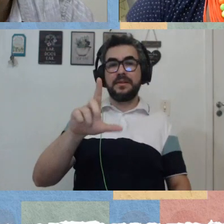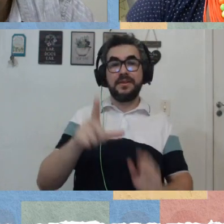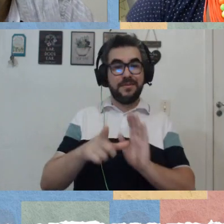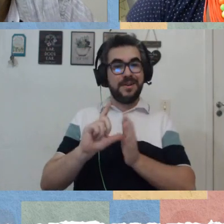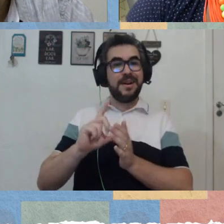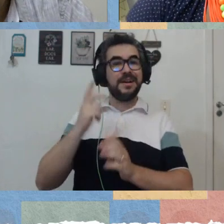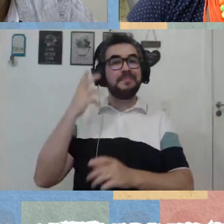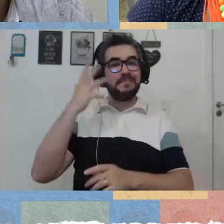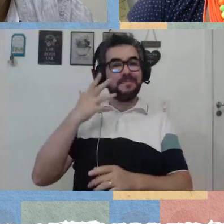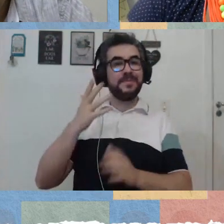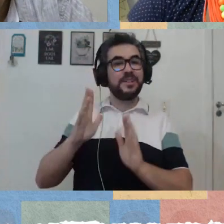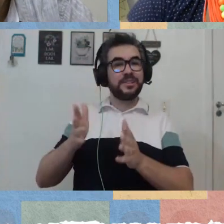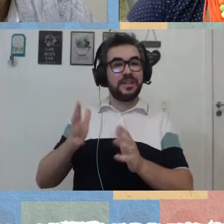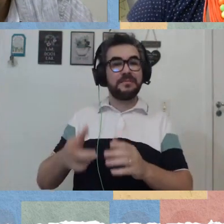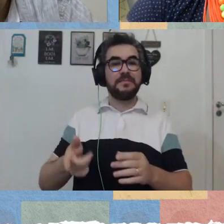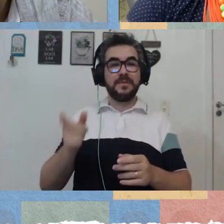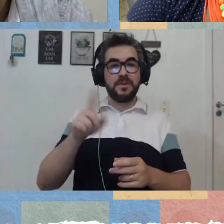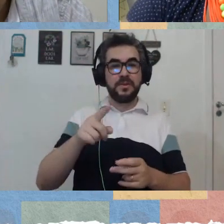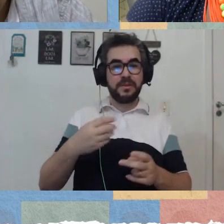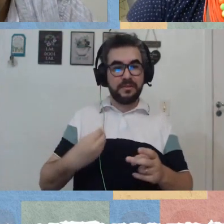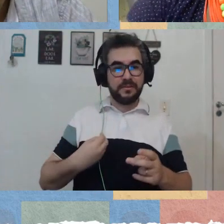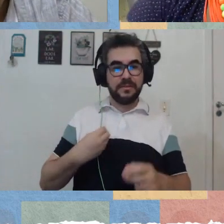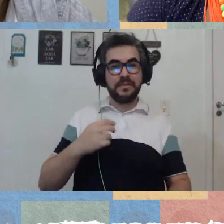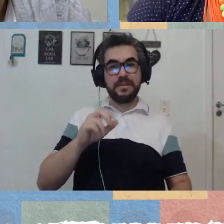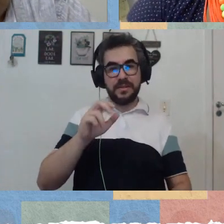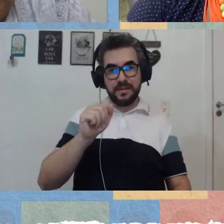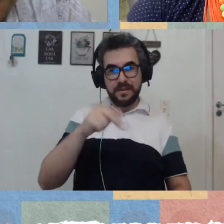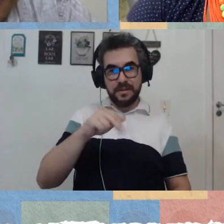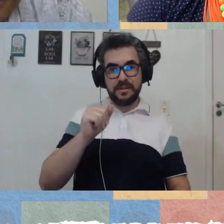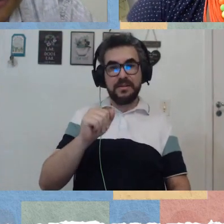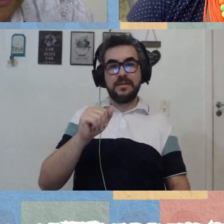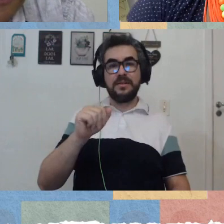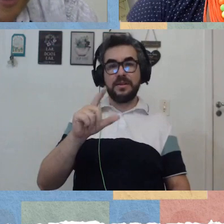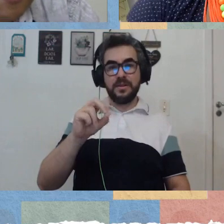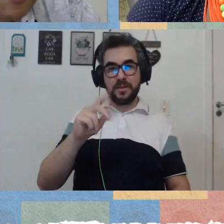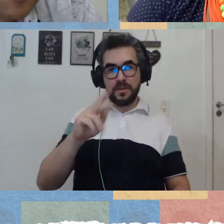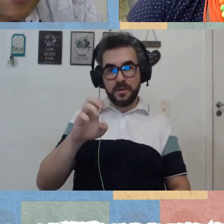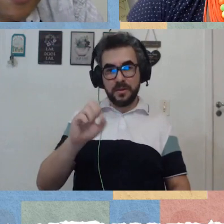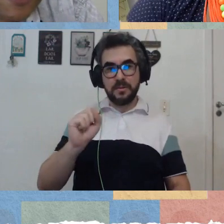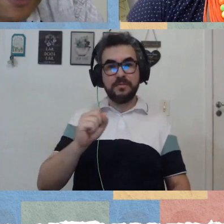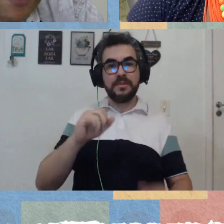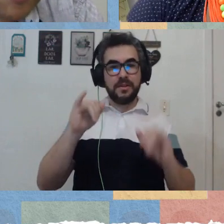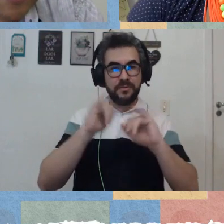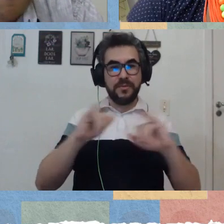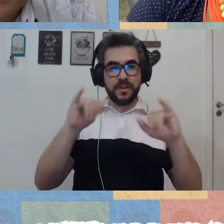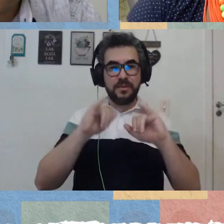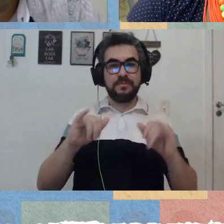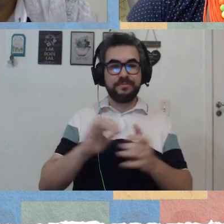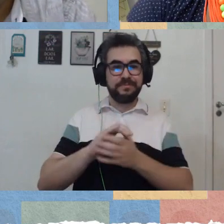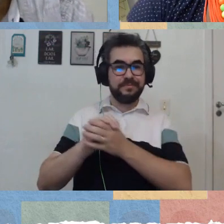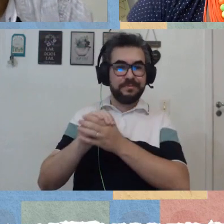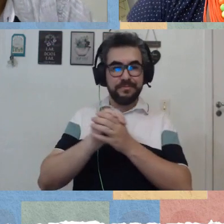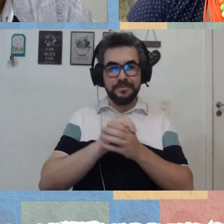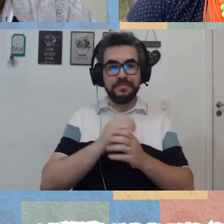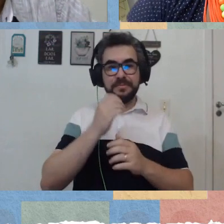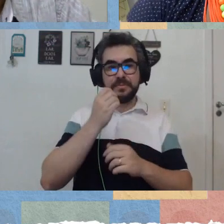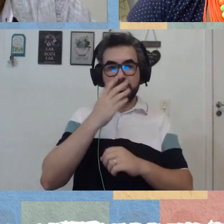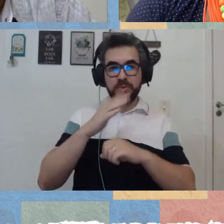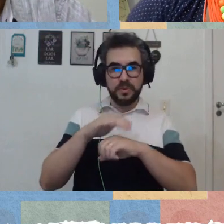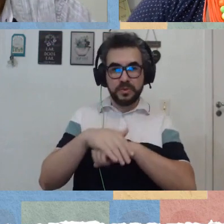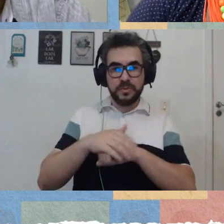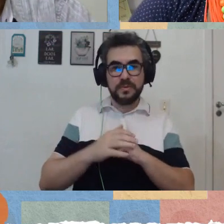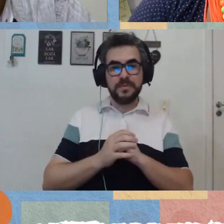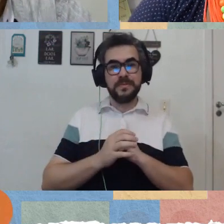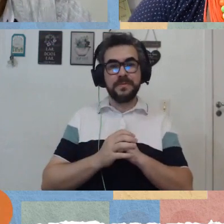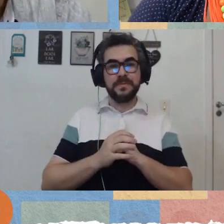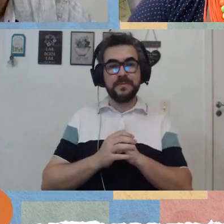mediou. Ana Lopes, também conosco aqui, creio que a Ana seja da Reneri, salvo engano.